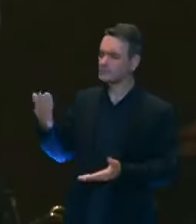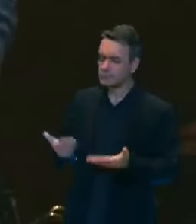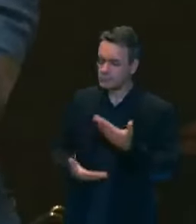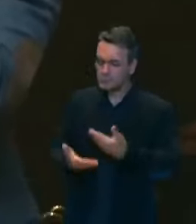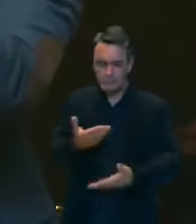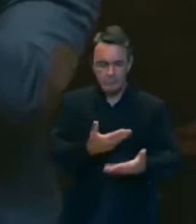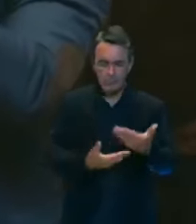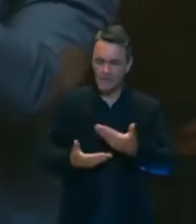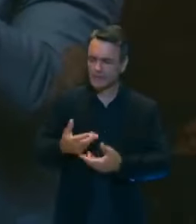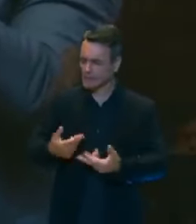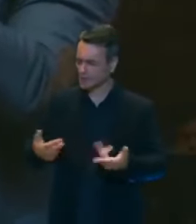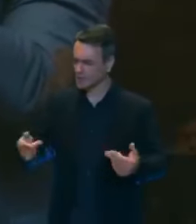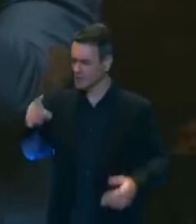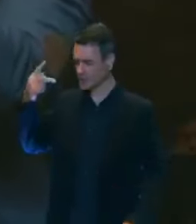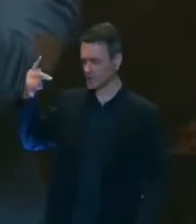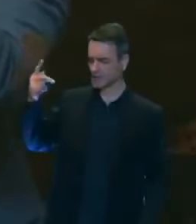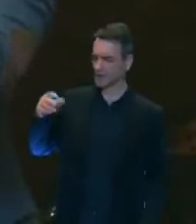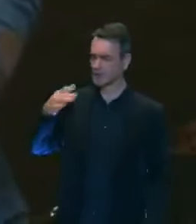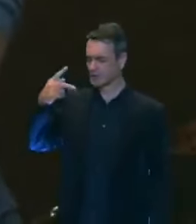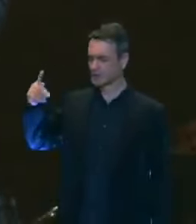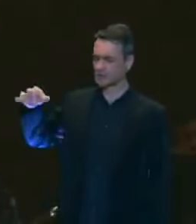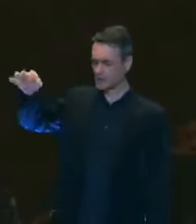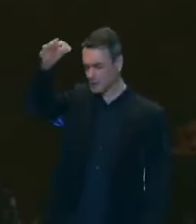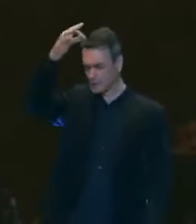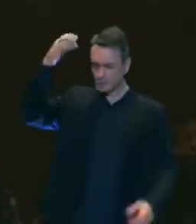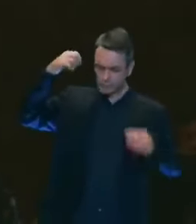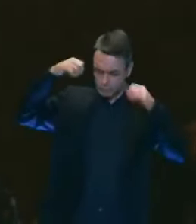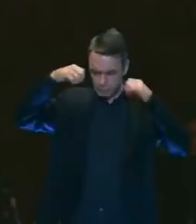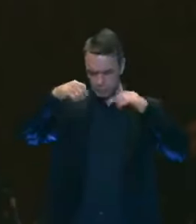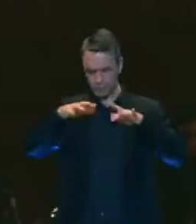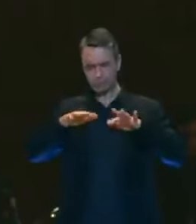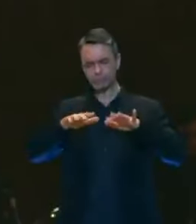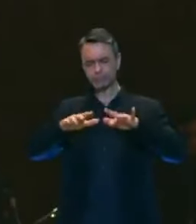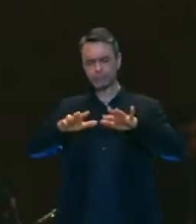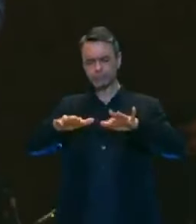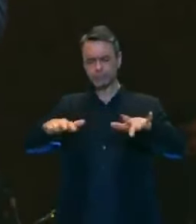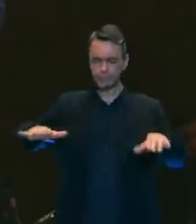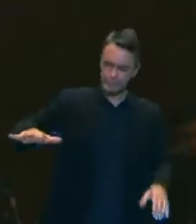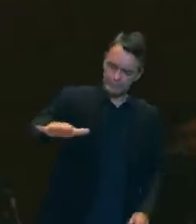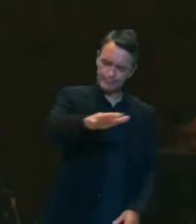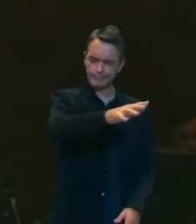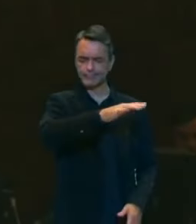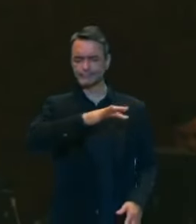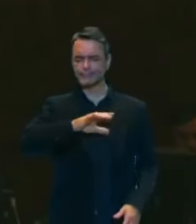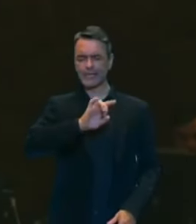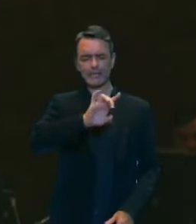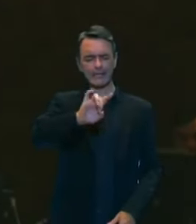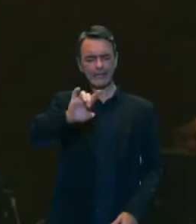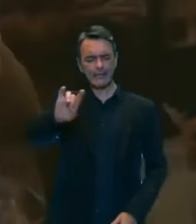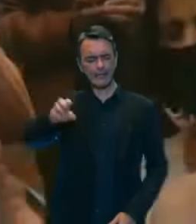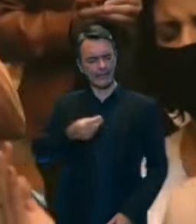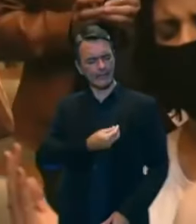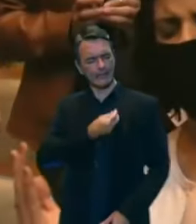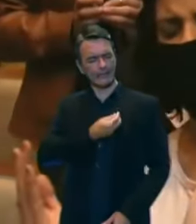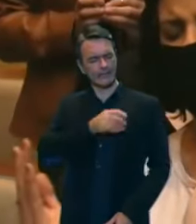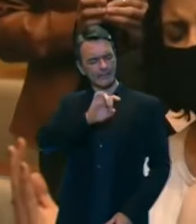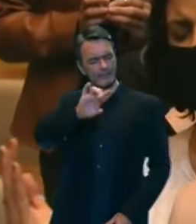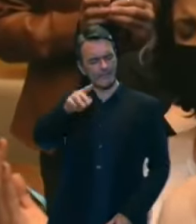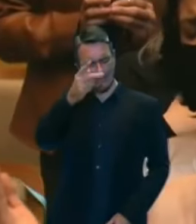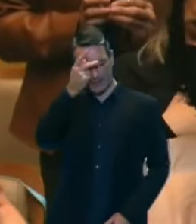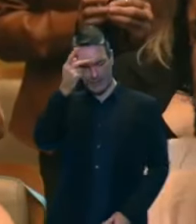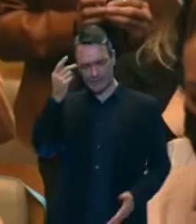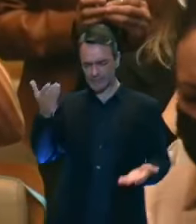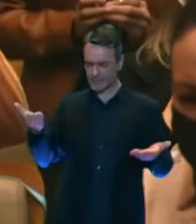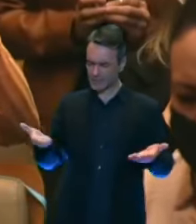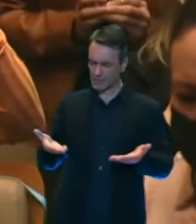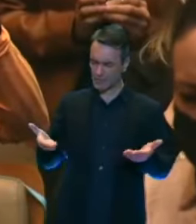compartilhados conosco. Que o teu Espírito comece a ser derramado agora nessa casa, sobre cada vida, sobre cada irmão.